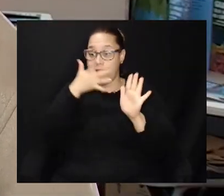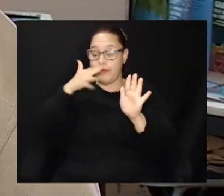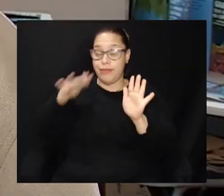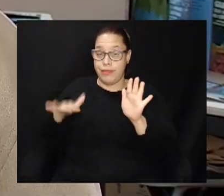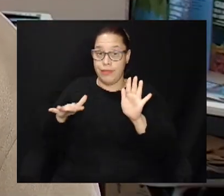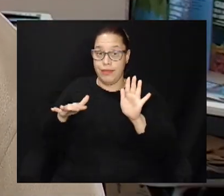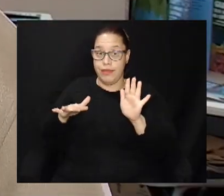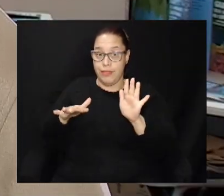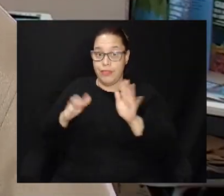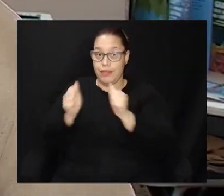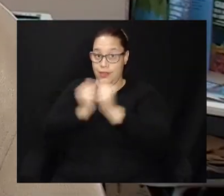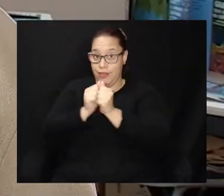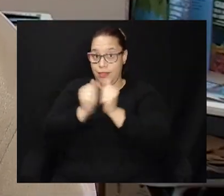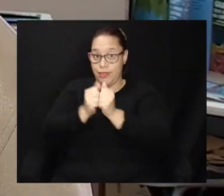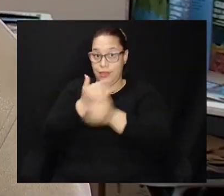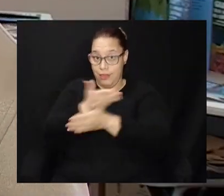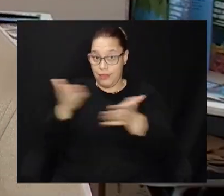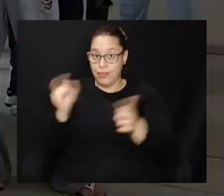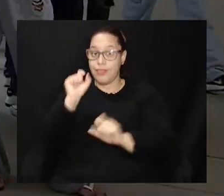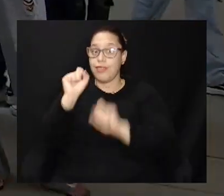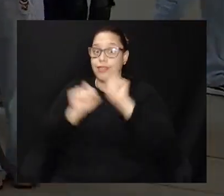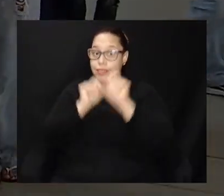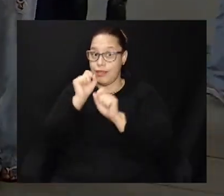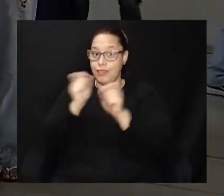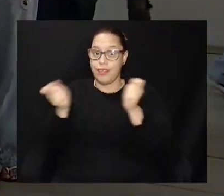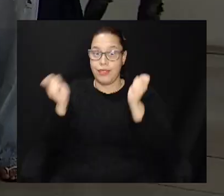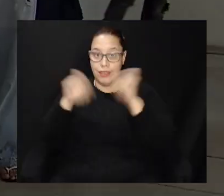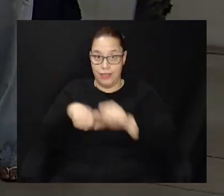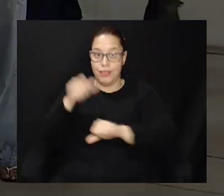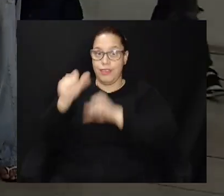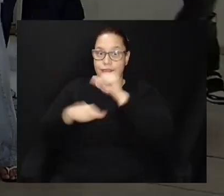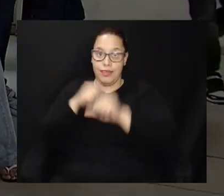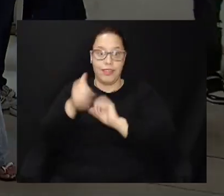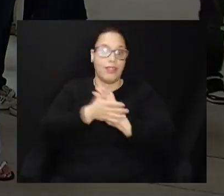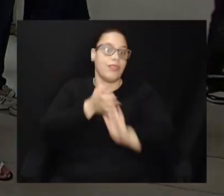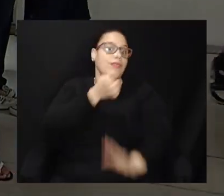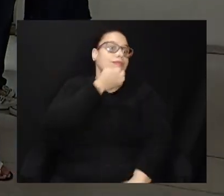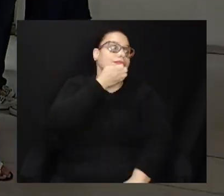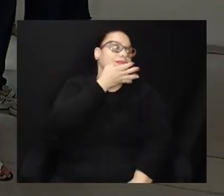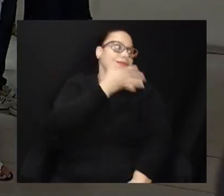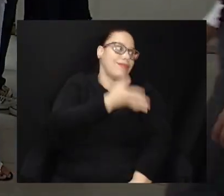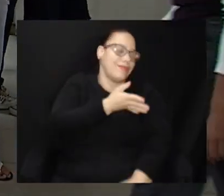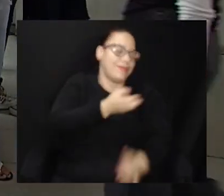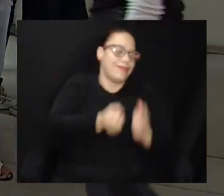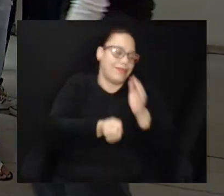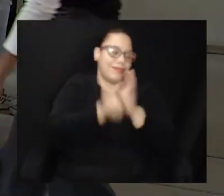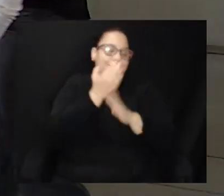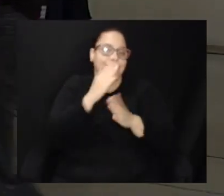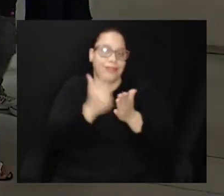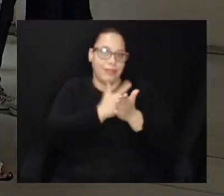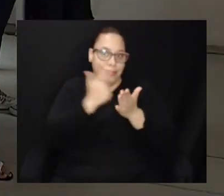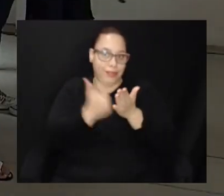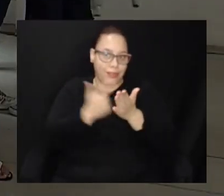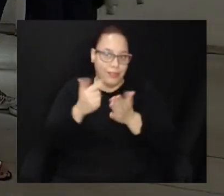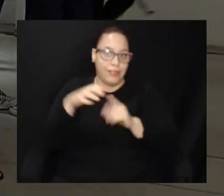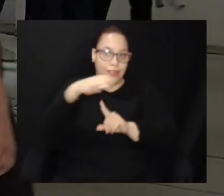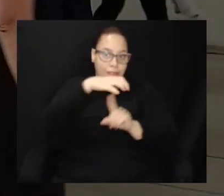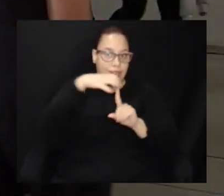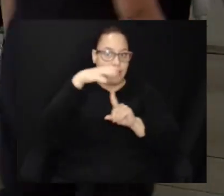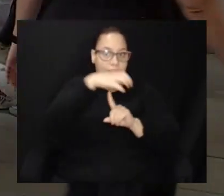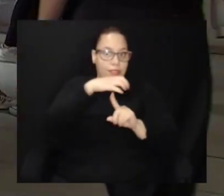agora. Está com eles o quê? A possibilidade de mudar. Bom, além do lançamento da coleção, a feira conta com